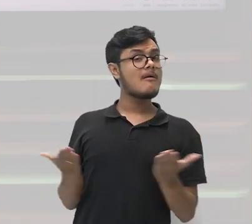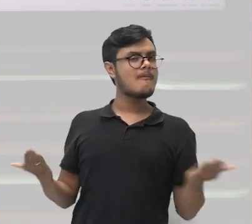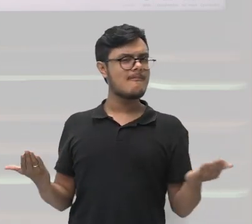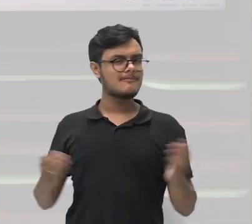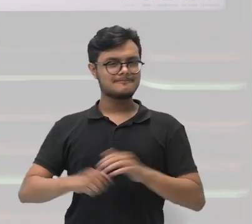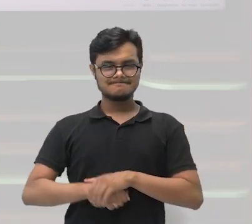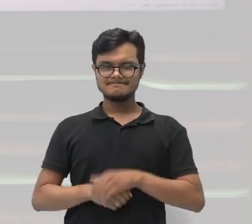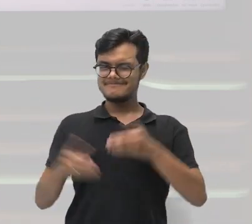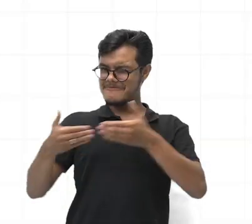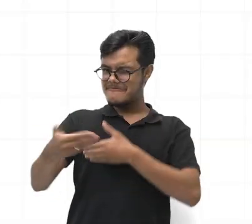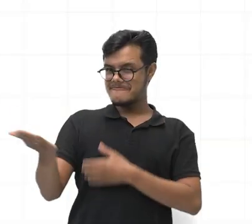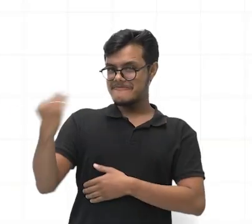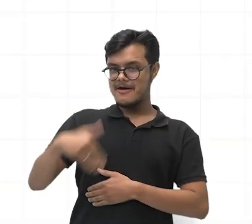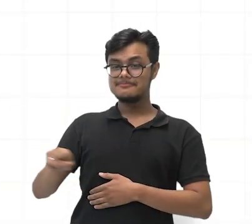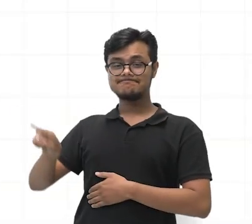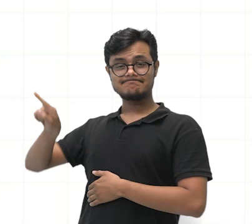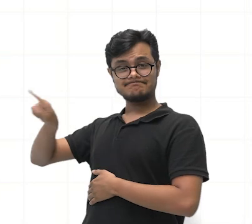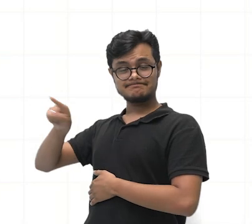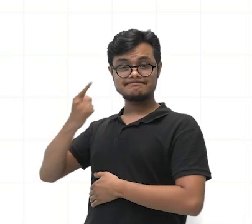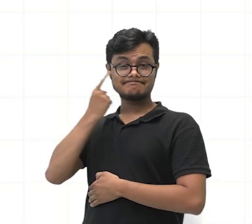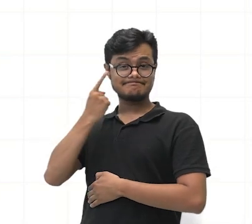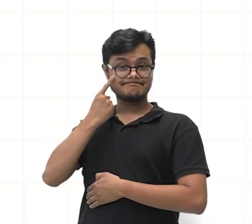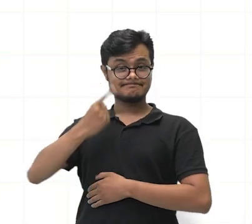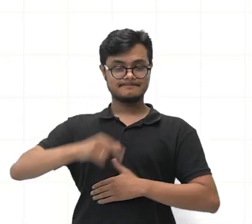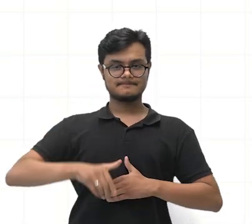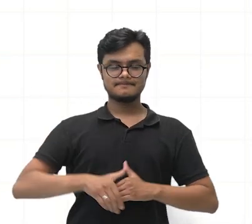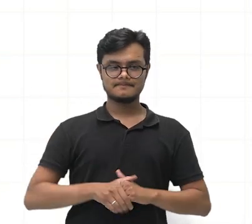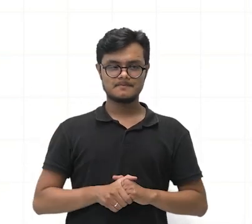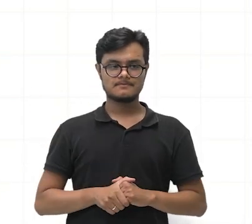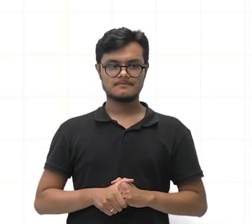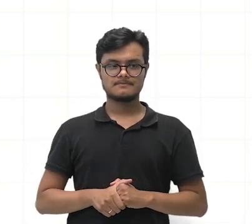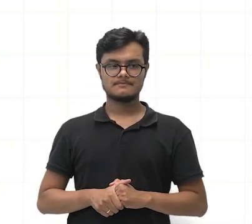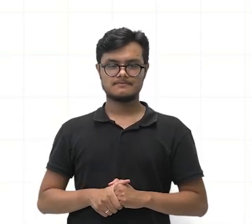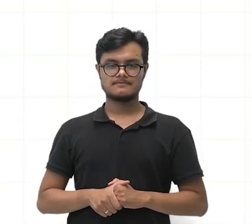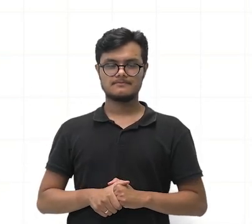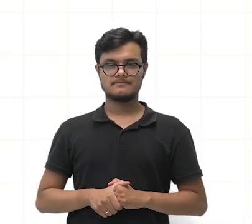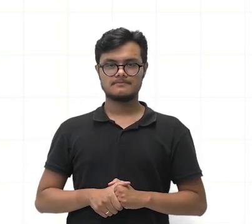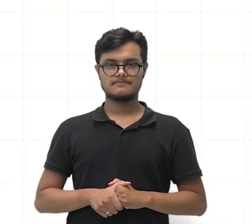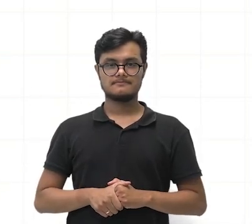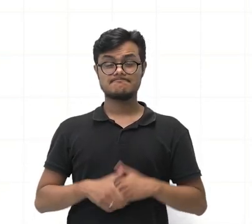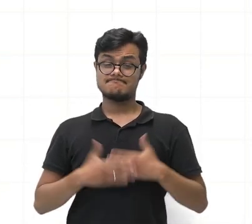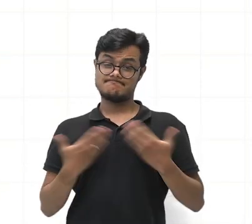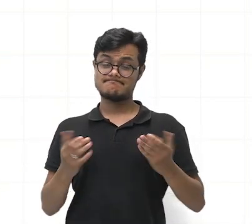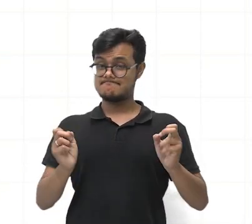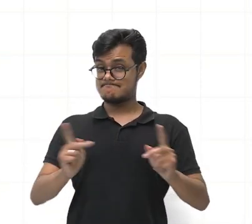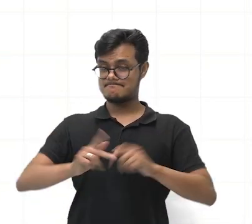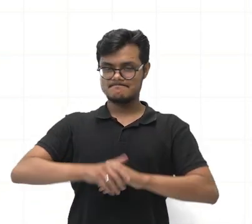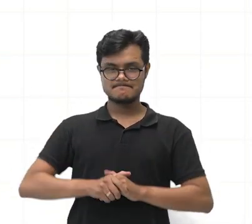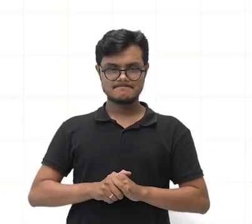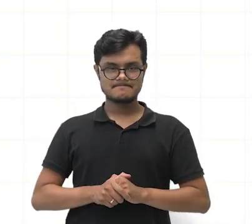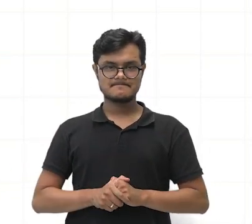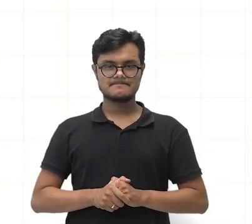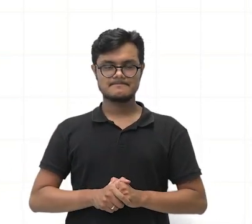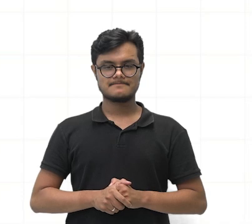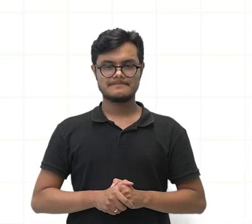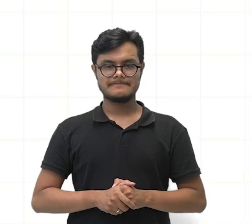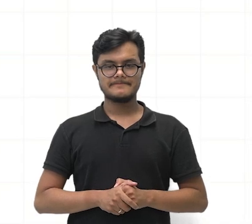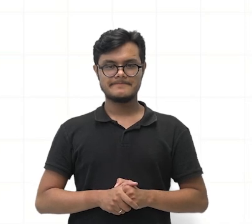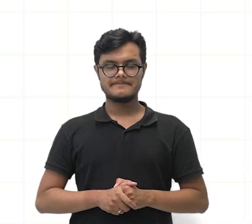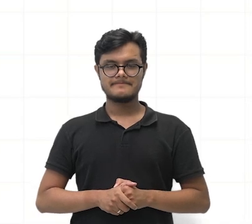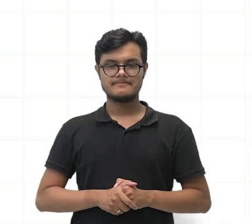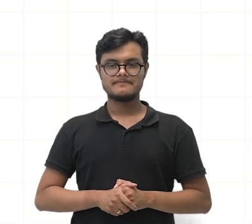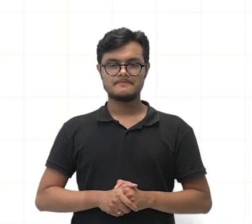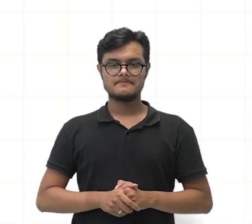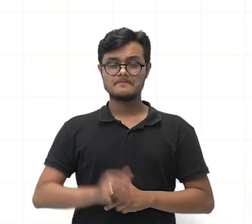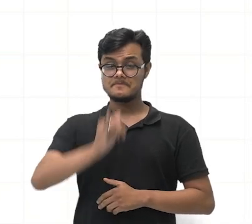Vem comigo, bora calcular então a diferença nas alturas, das alturas entre o professor Emerson e o professor Paulo. Veja